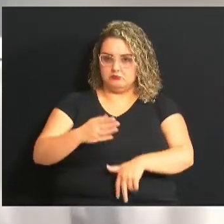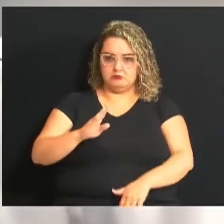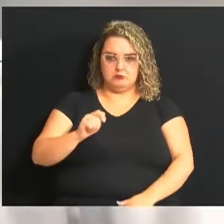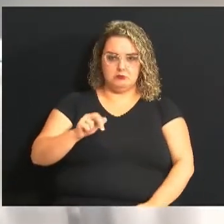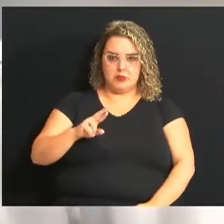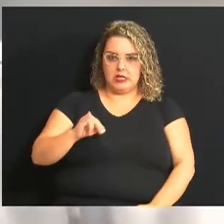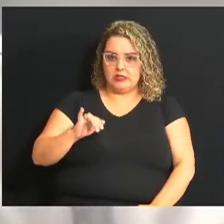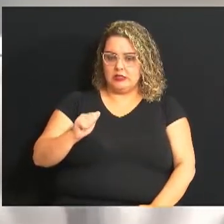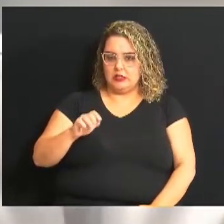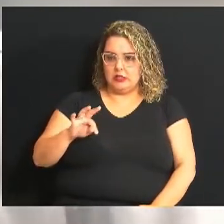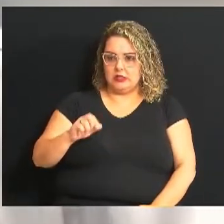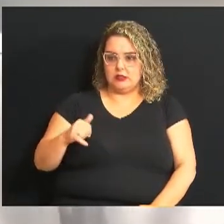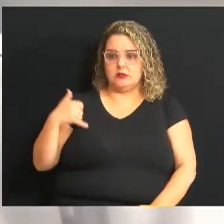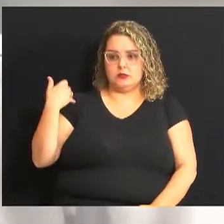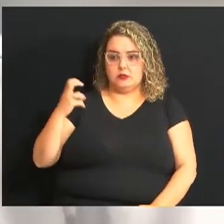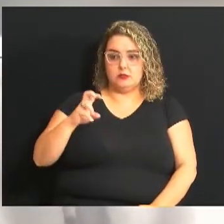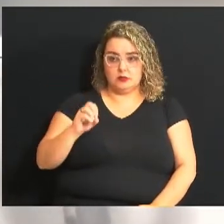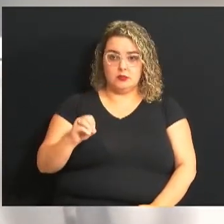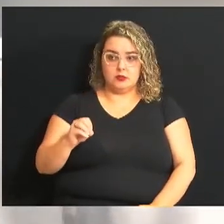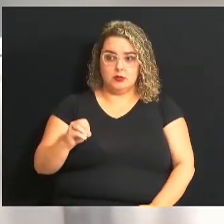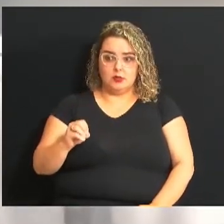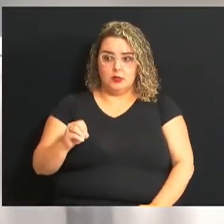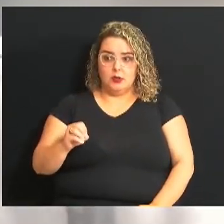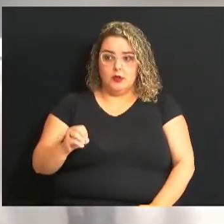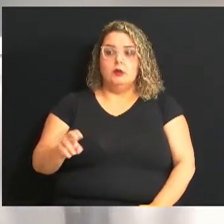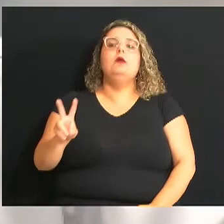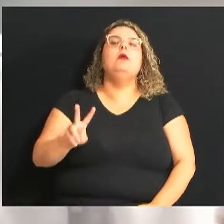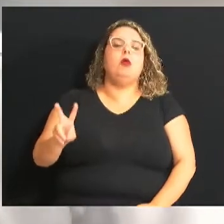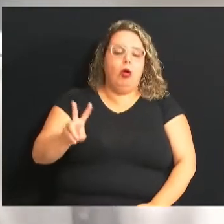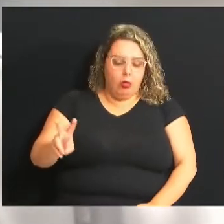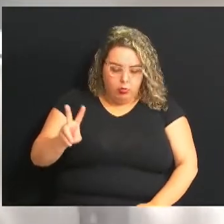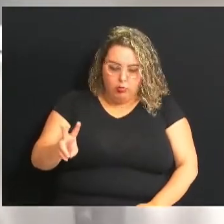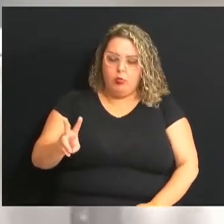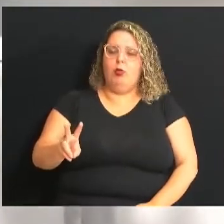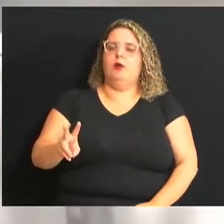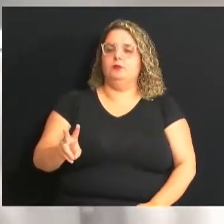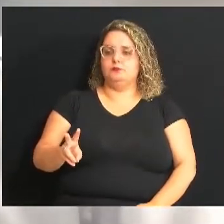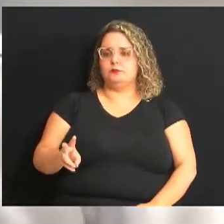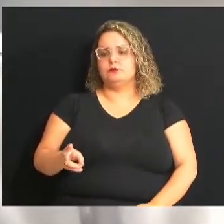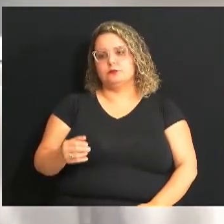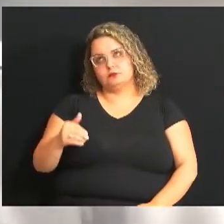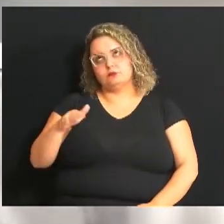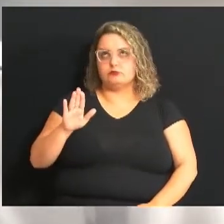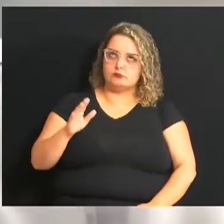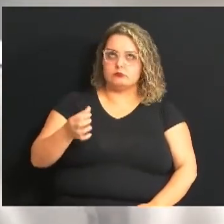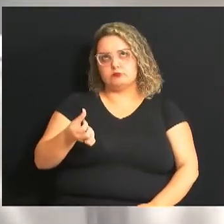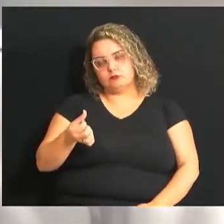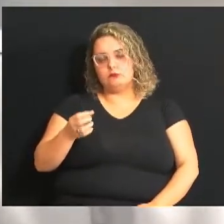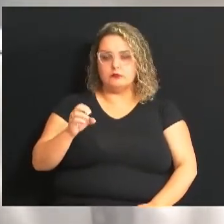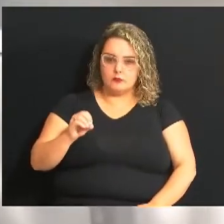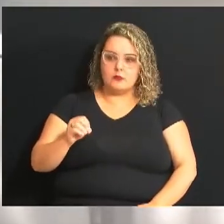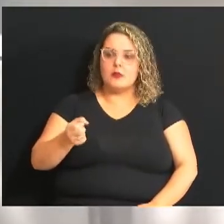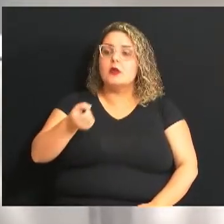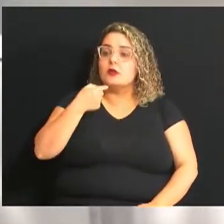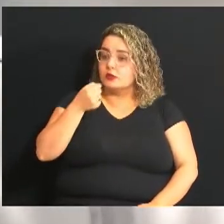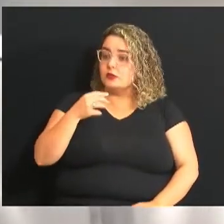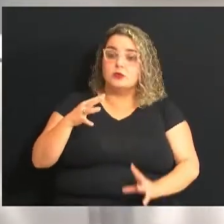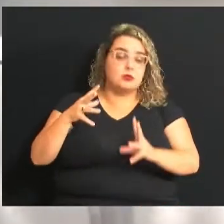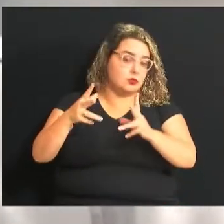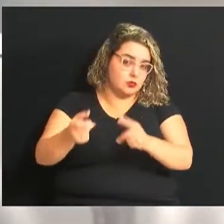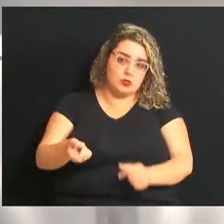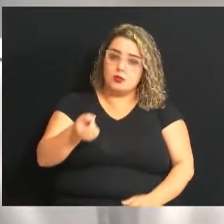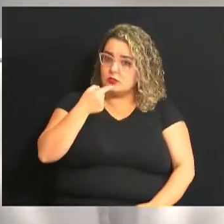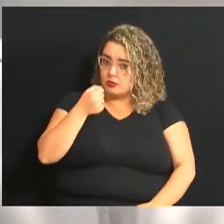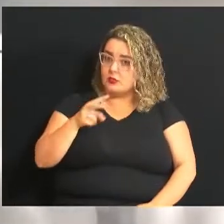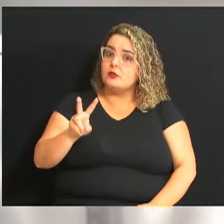dos 50 anos de idade, você vai tomar vitaminas. 50 anos ou até 60 anos, todo mundo vai tomar